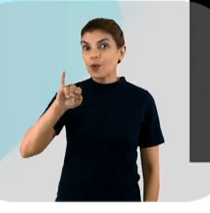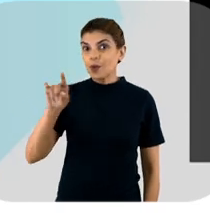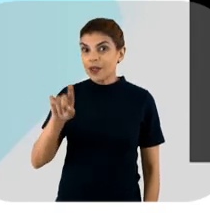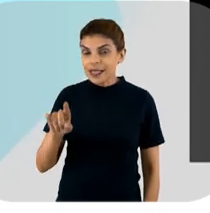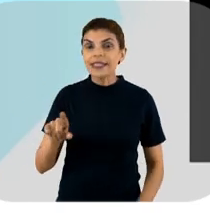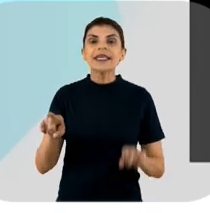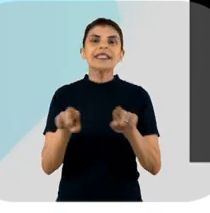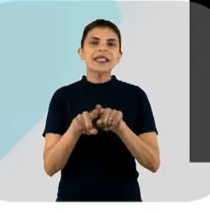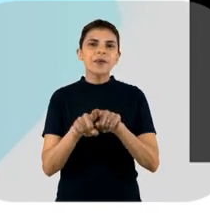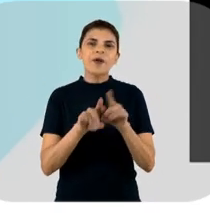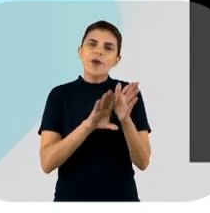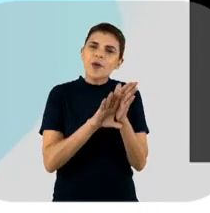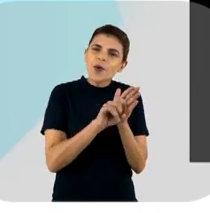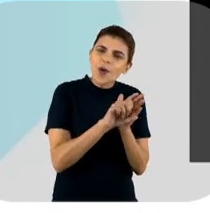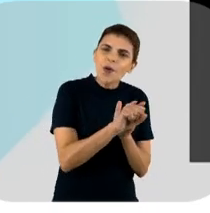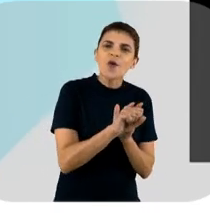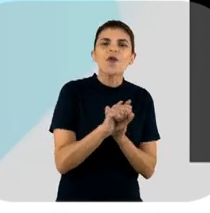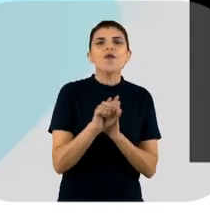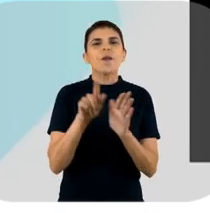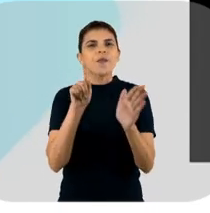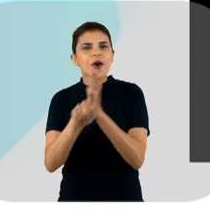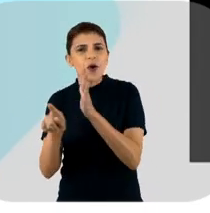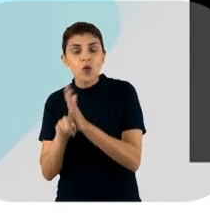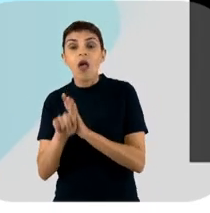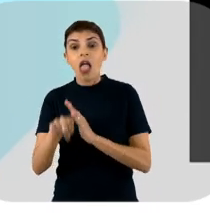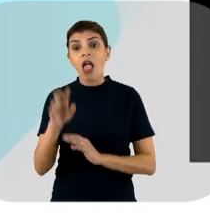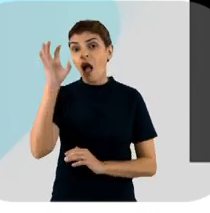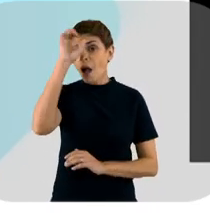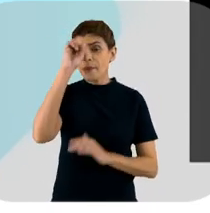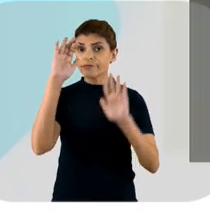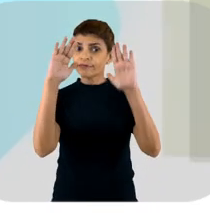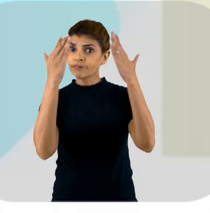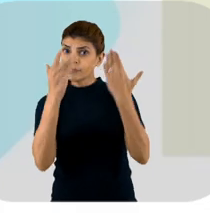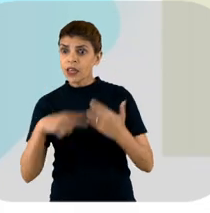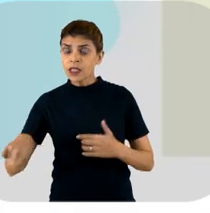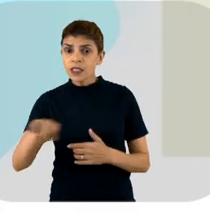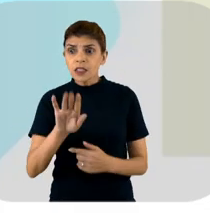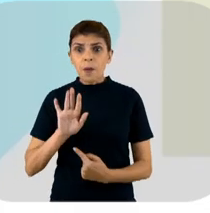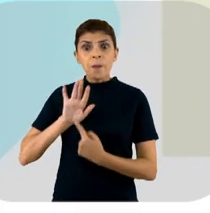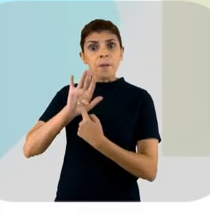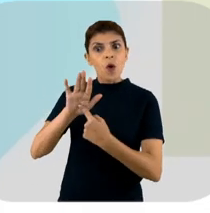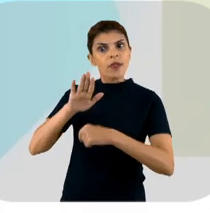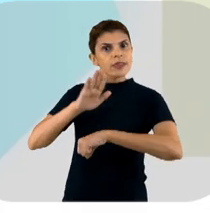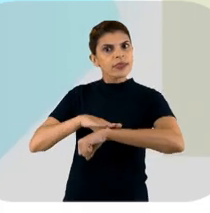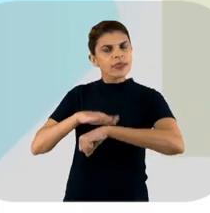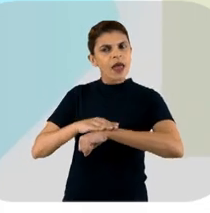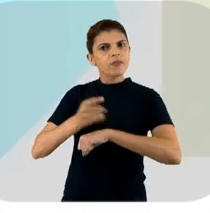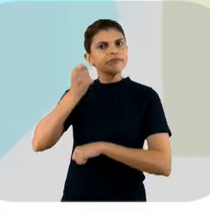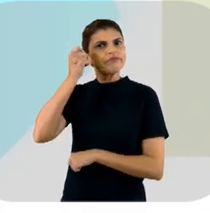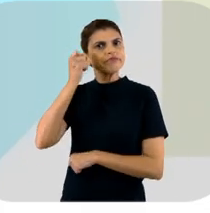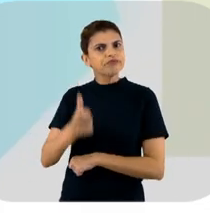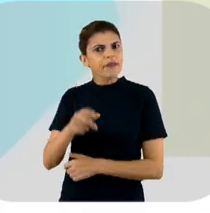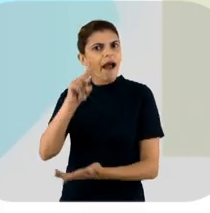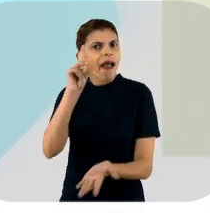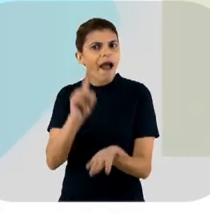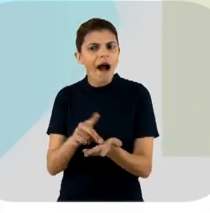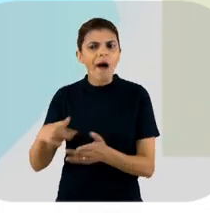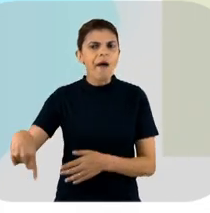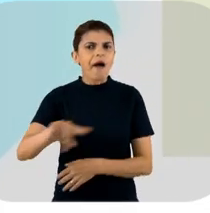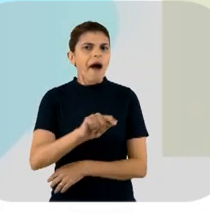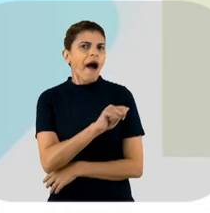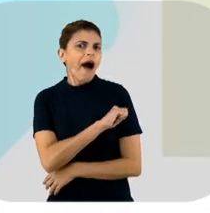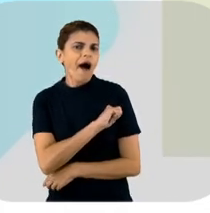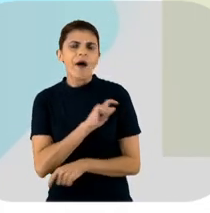o próprio formulário do Google, são recursos para verificar a aprendizagem que eles demonstram depois em tempo real, o que